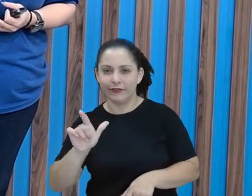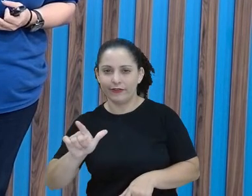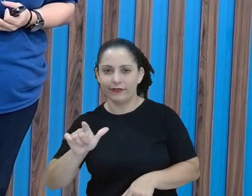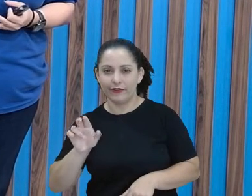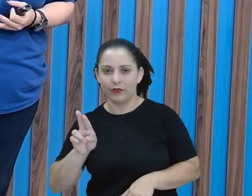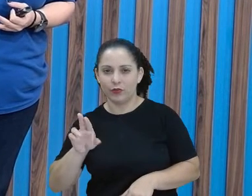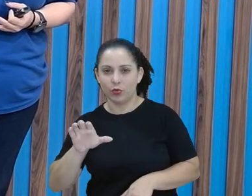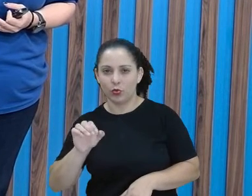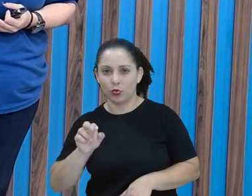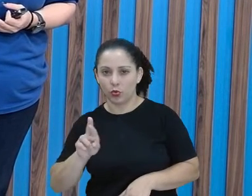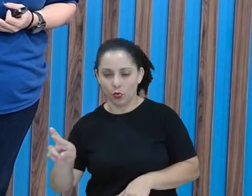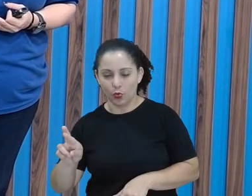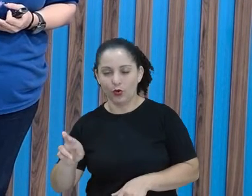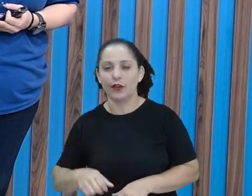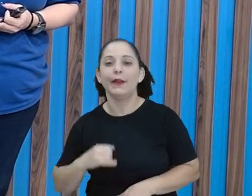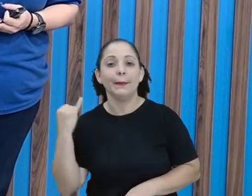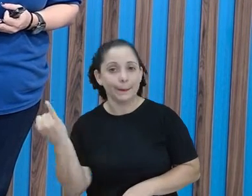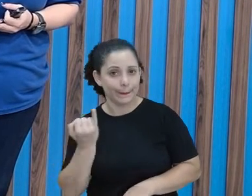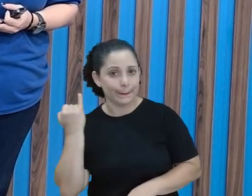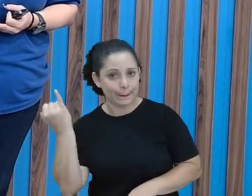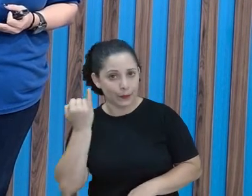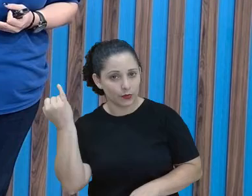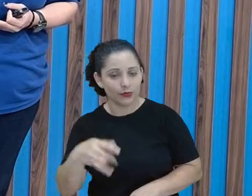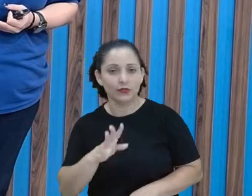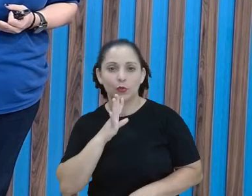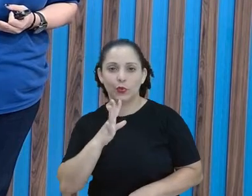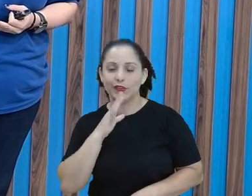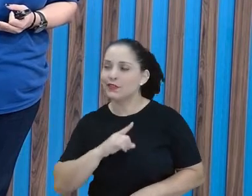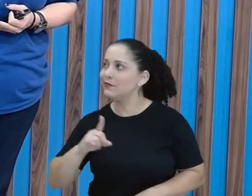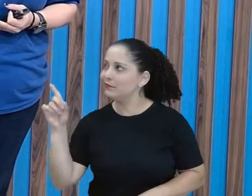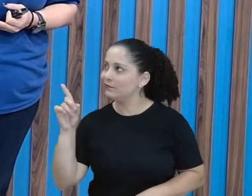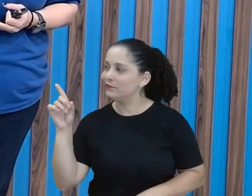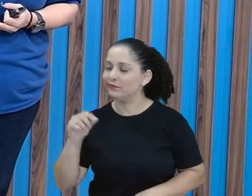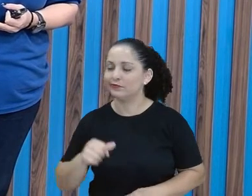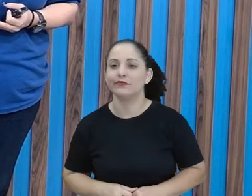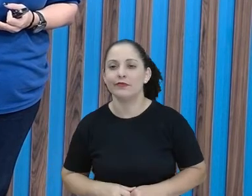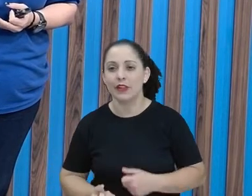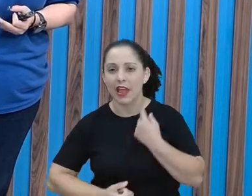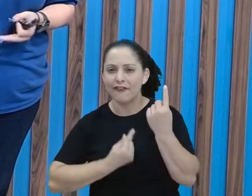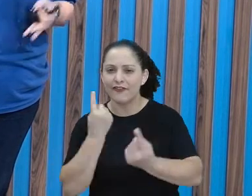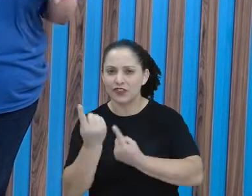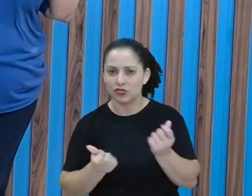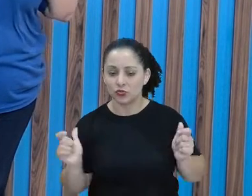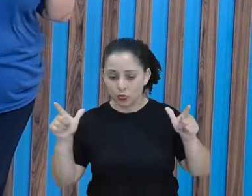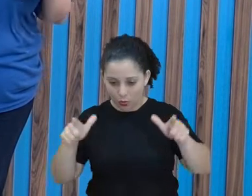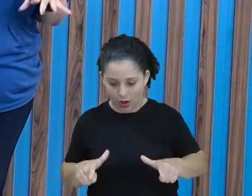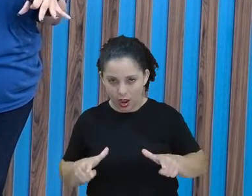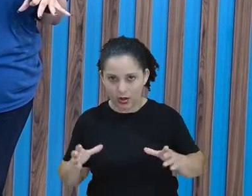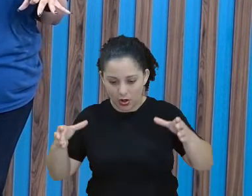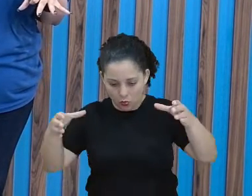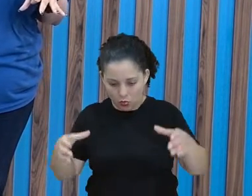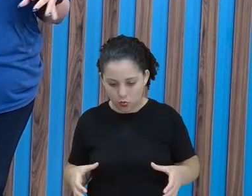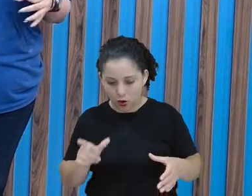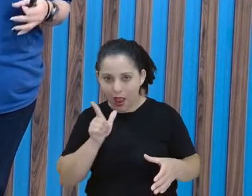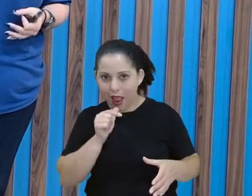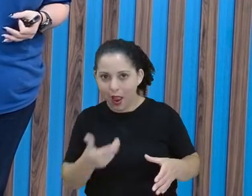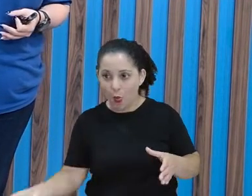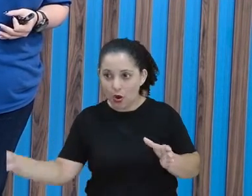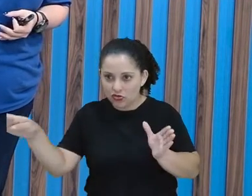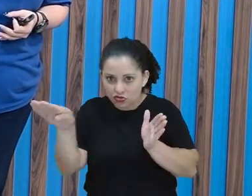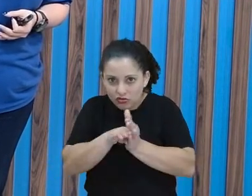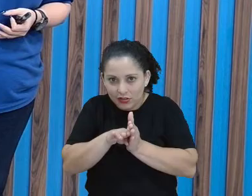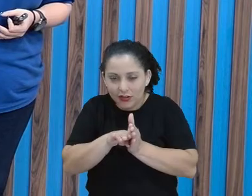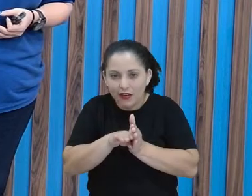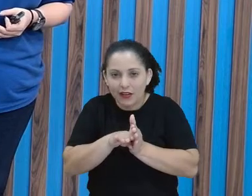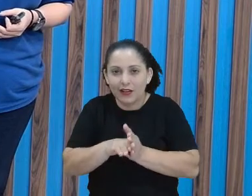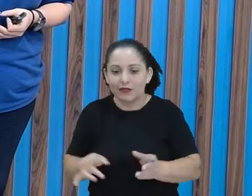enfim, se liga nisso aí, que é muito importante essa parte. Às vezes, em algumas estações, quando a água chega, ela